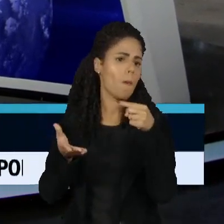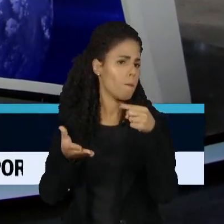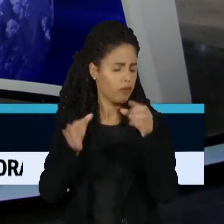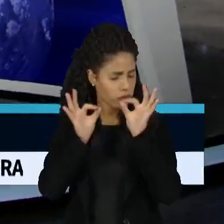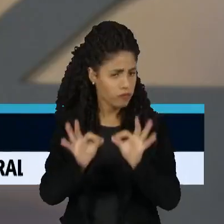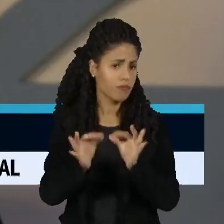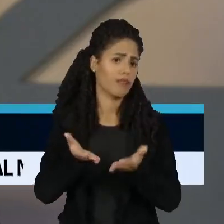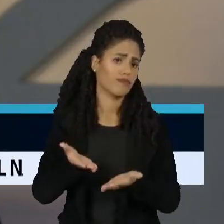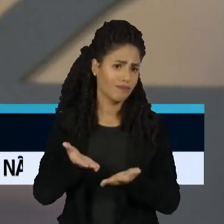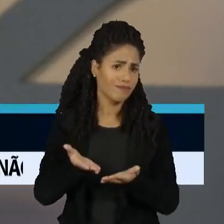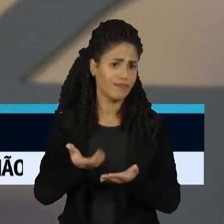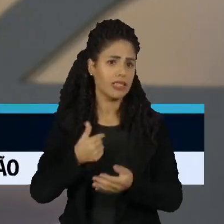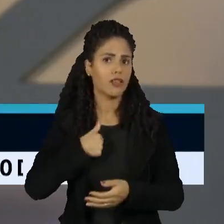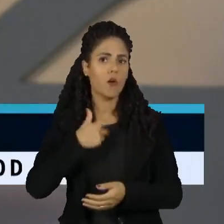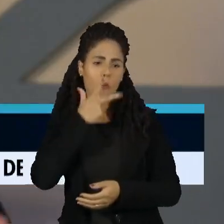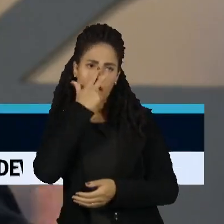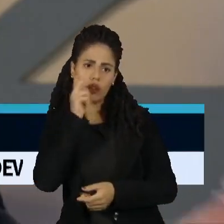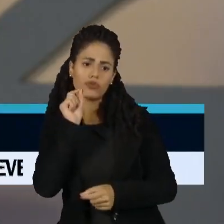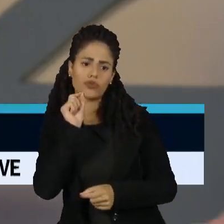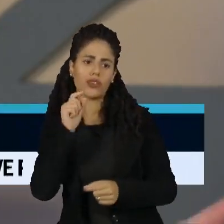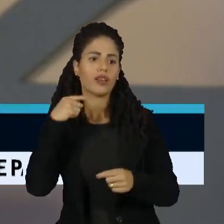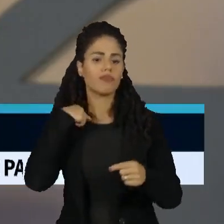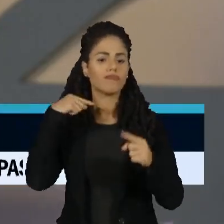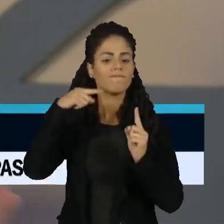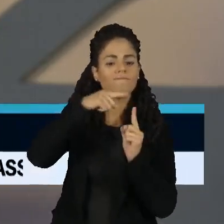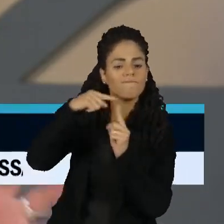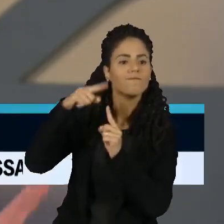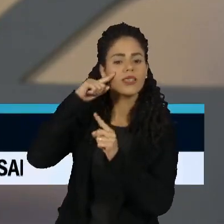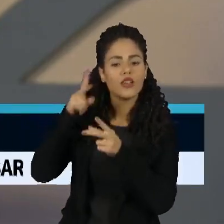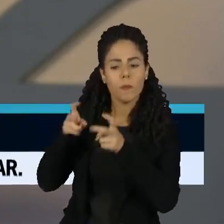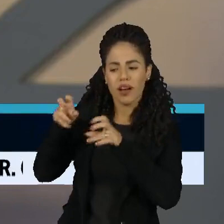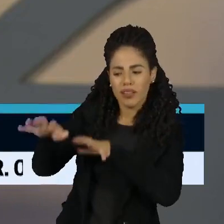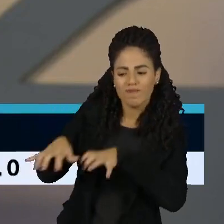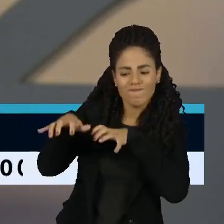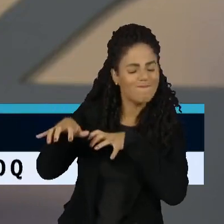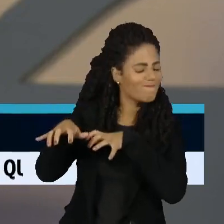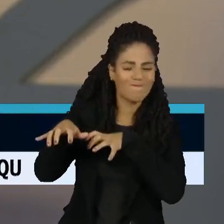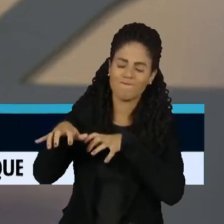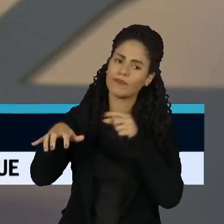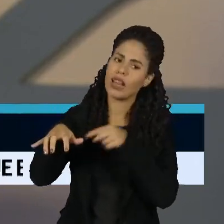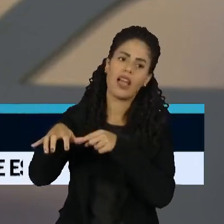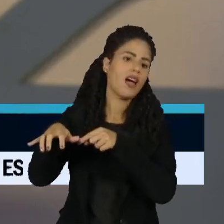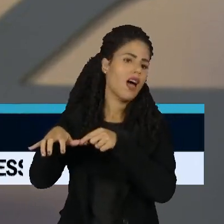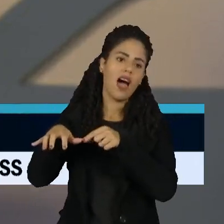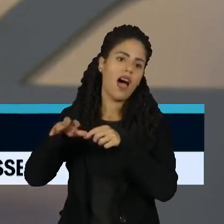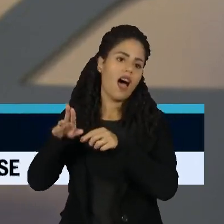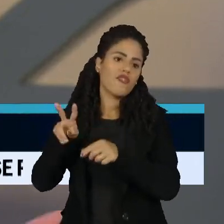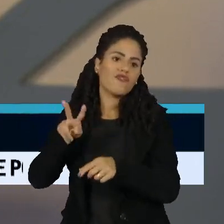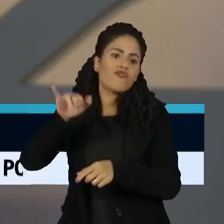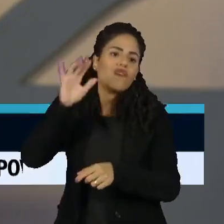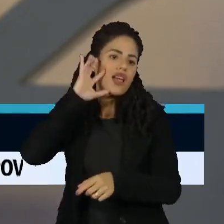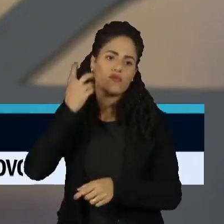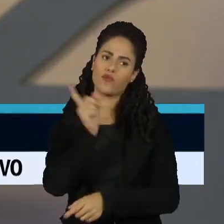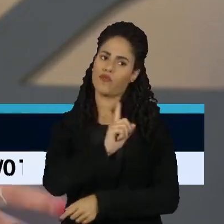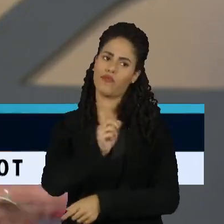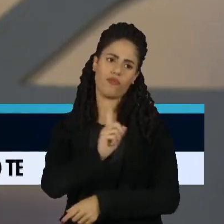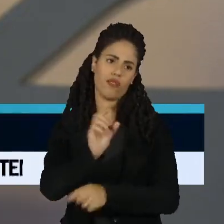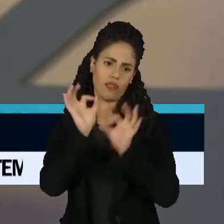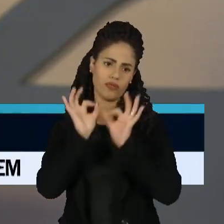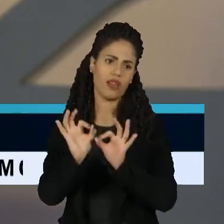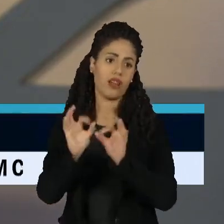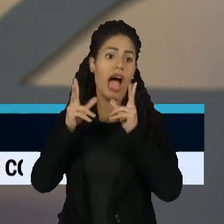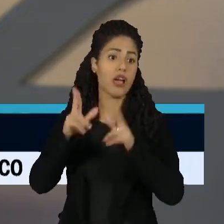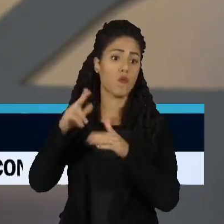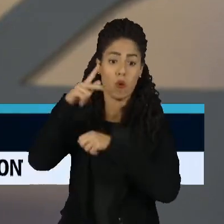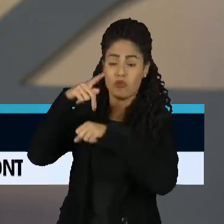acho que tem uma um determinado modelo não deveria nem ser mais observado mas a gente insiste numa ilusão de que vai resolver quem sabe vai dar certo igual deu